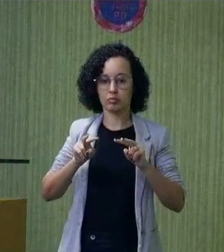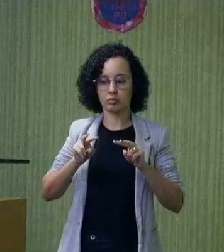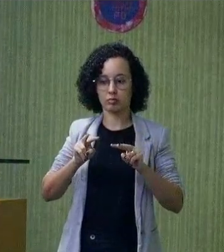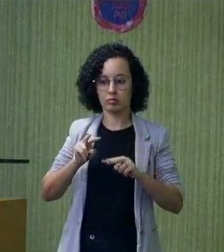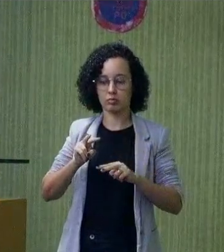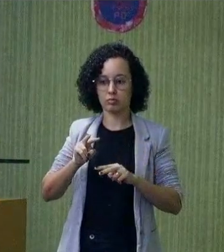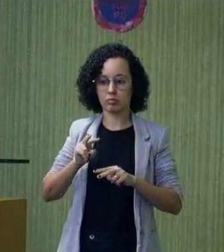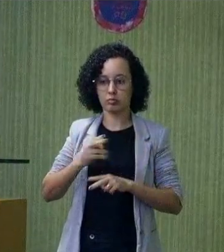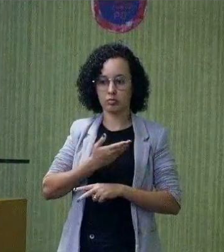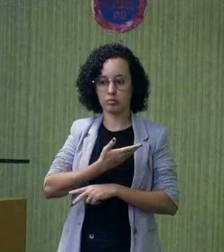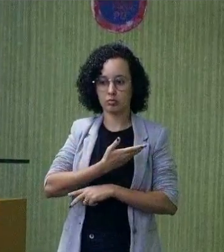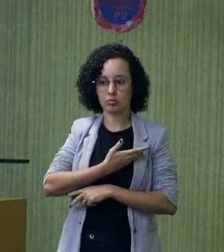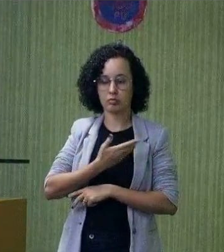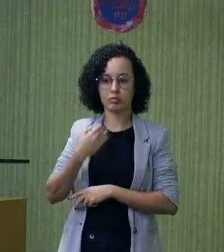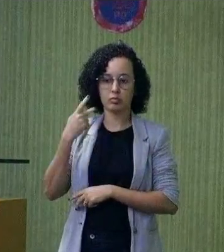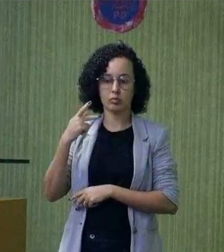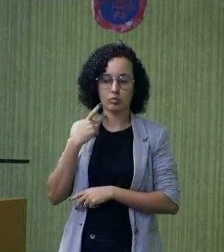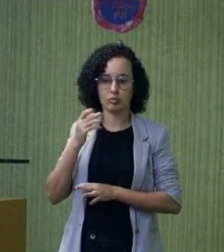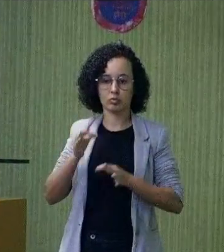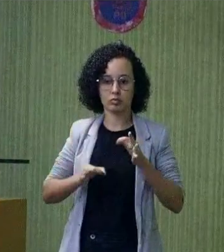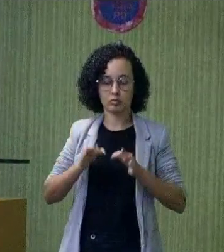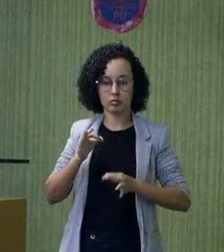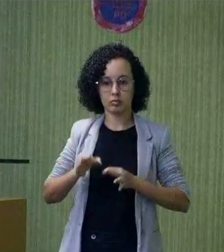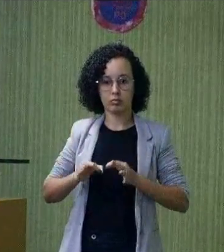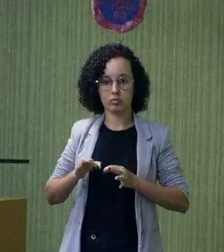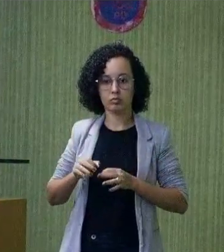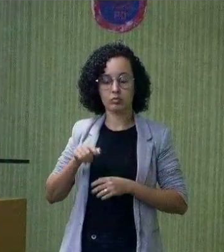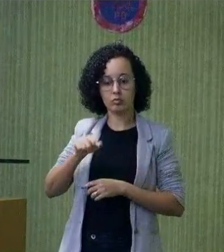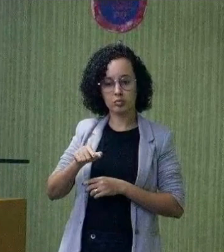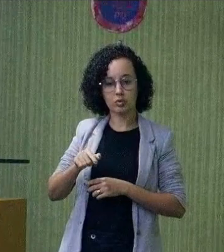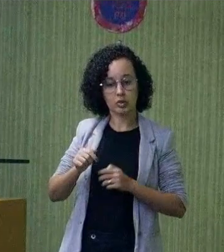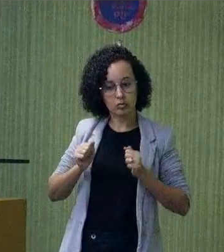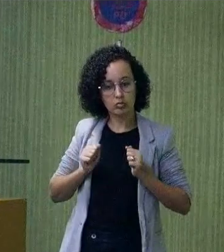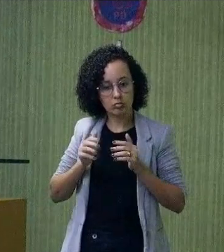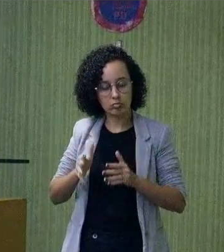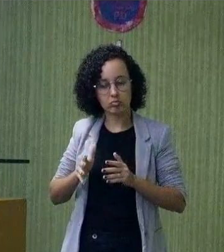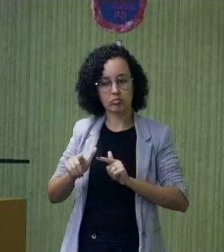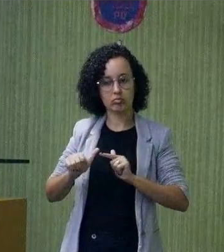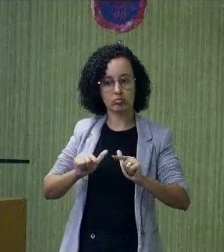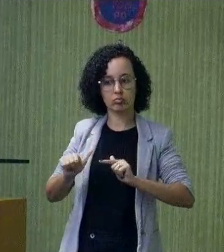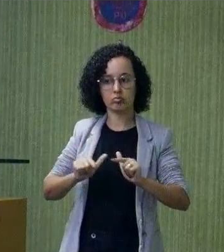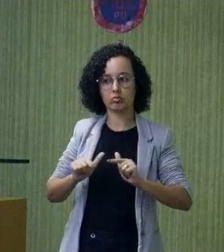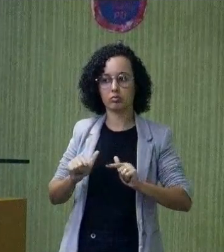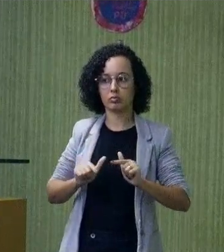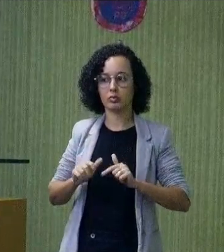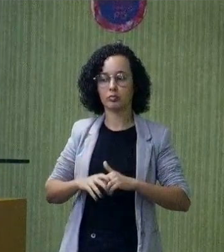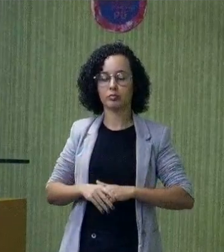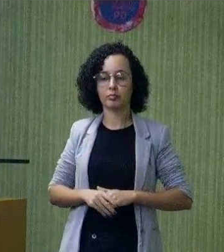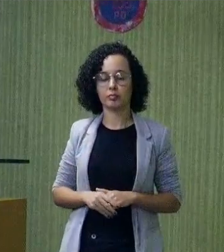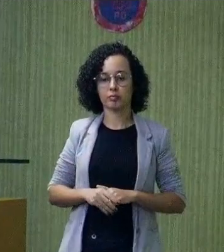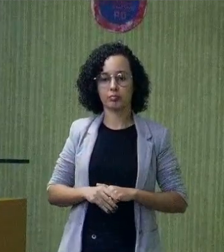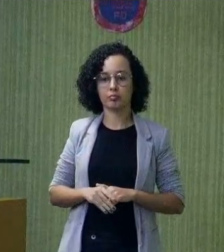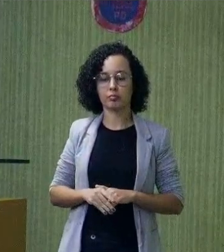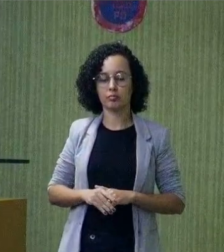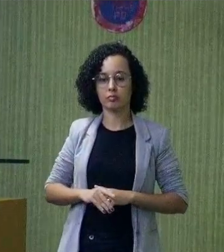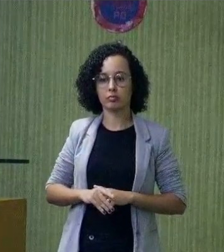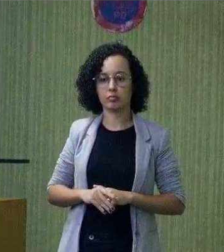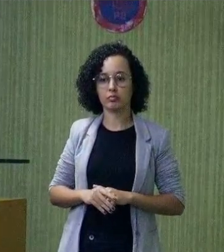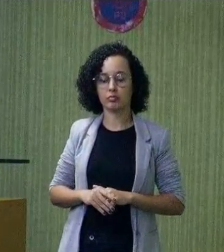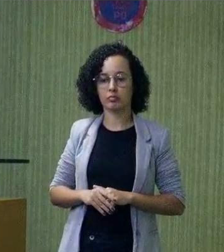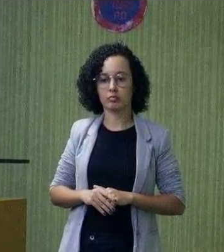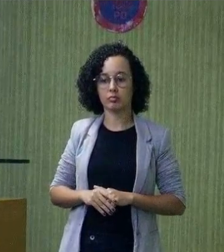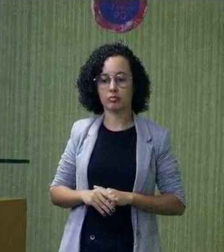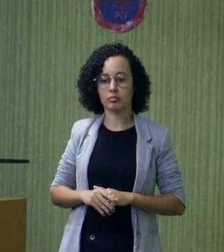colegas promotores de justiça é que eles estão bem atuantes Tanto é que eh o colega de Tefé